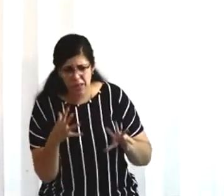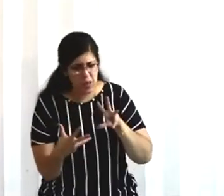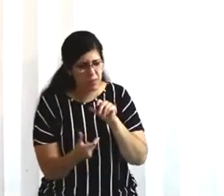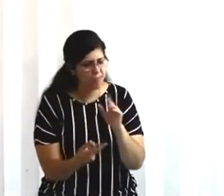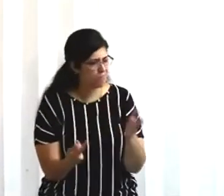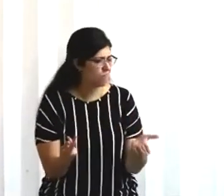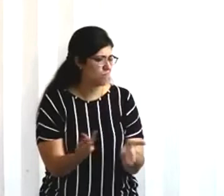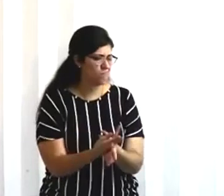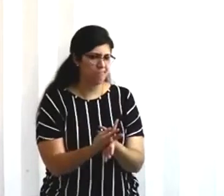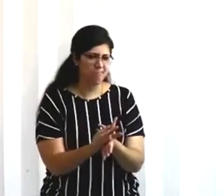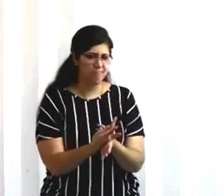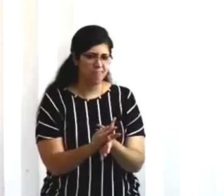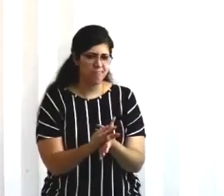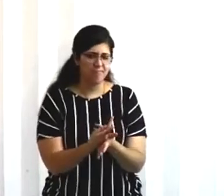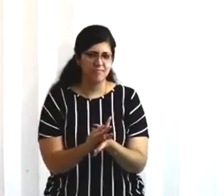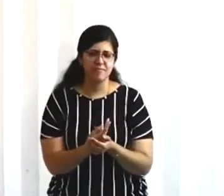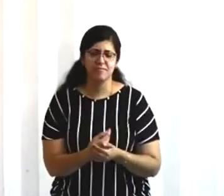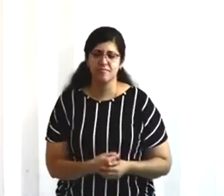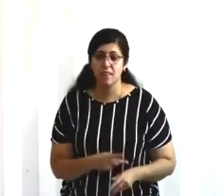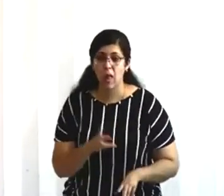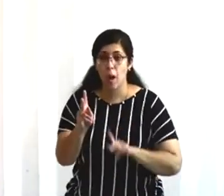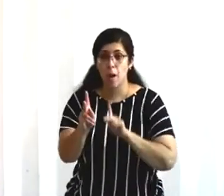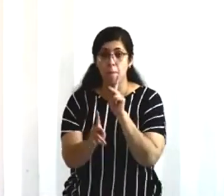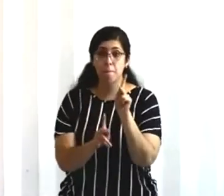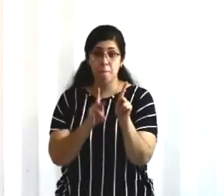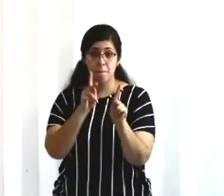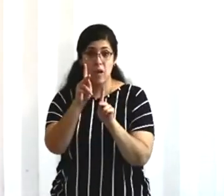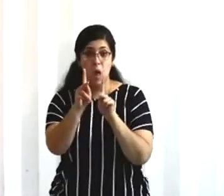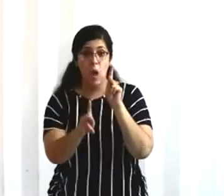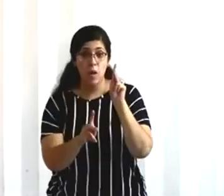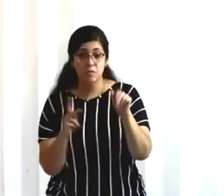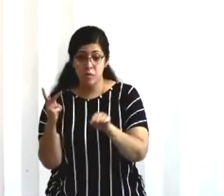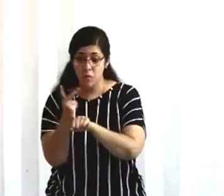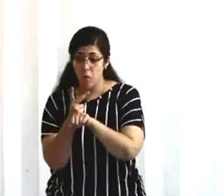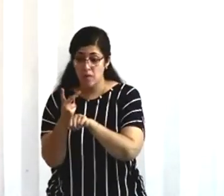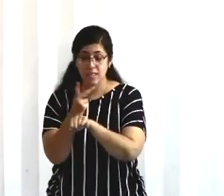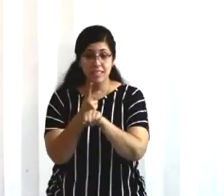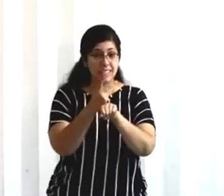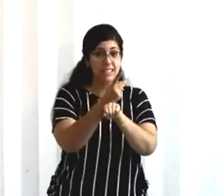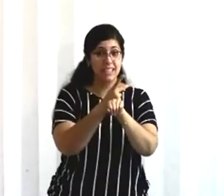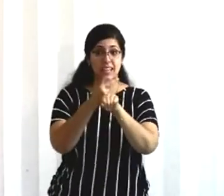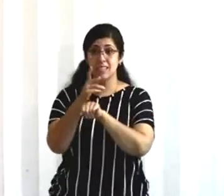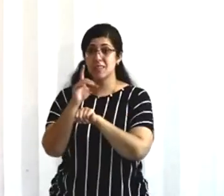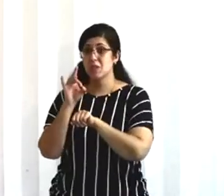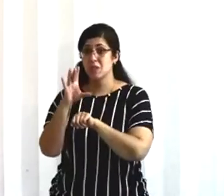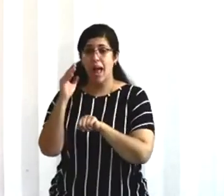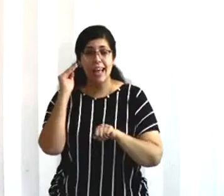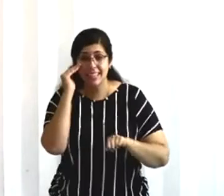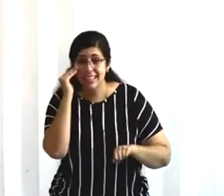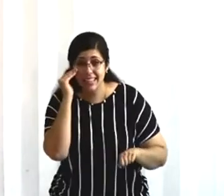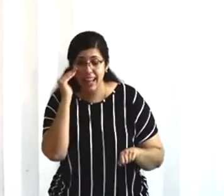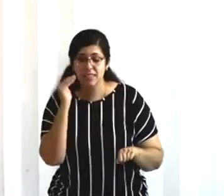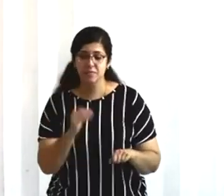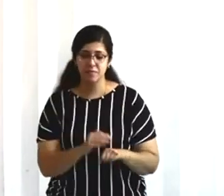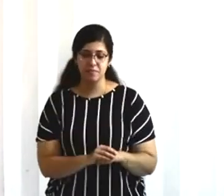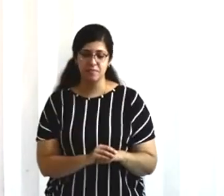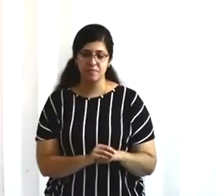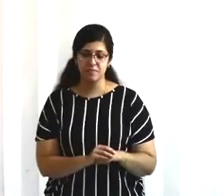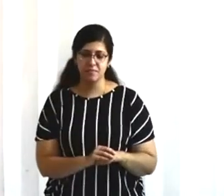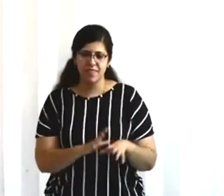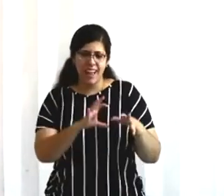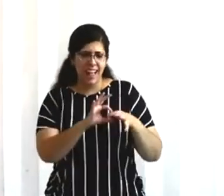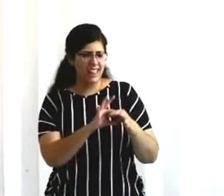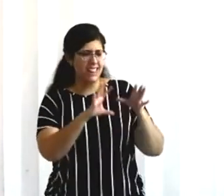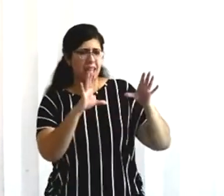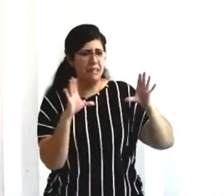para o seu reino, que esse povo estava buscando para entender e para se livrar da